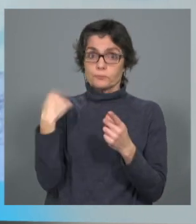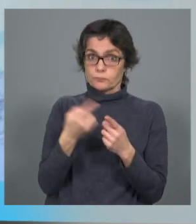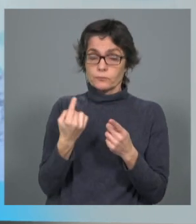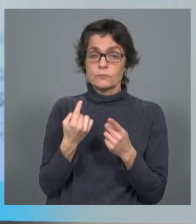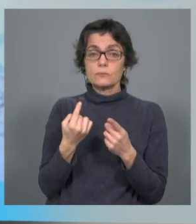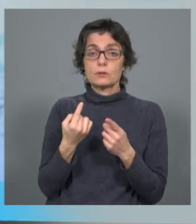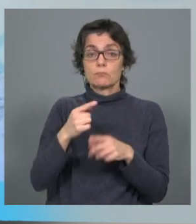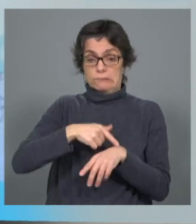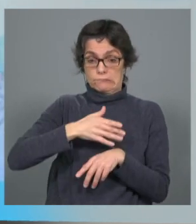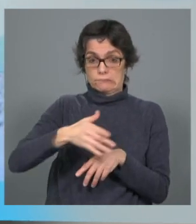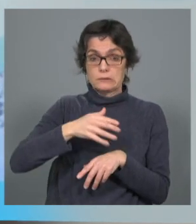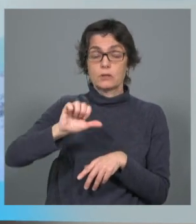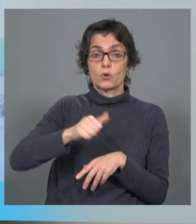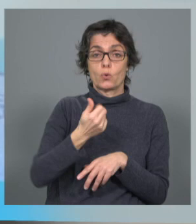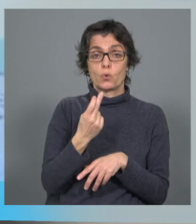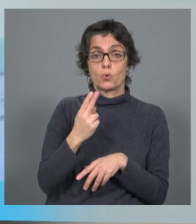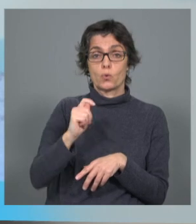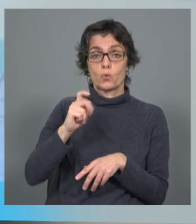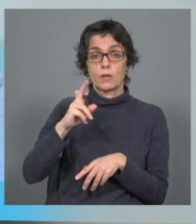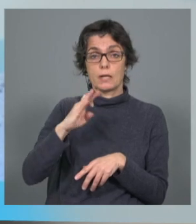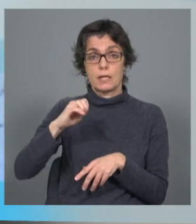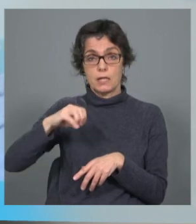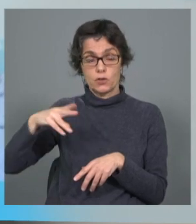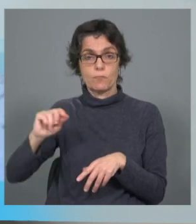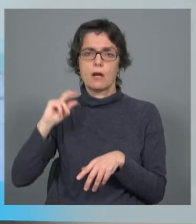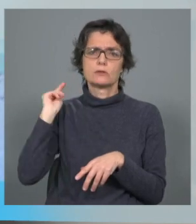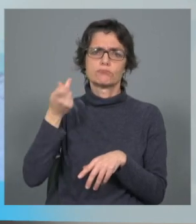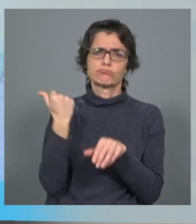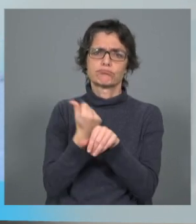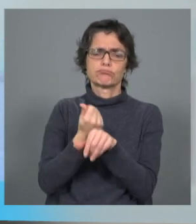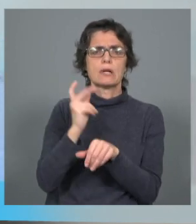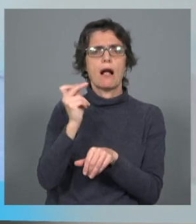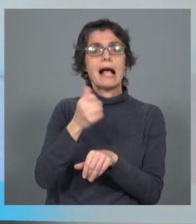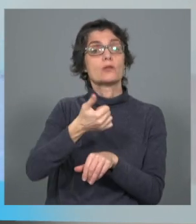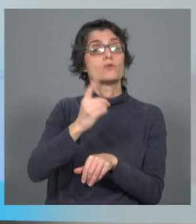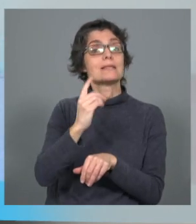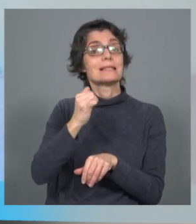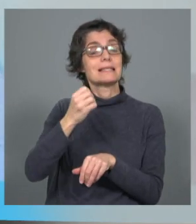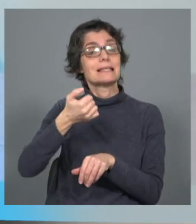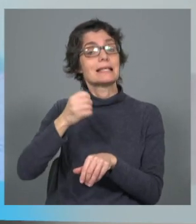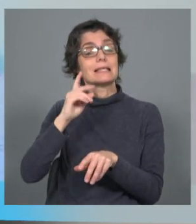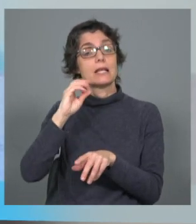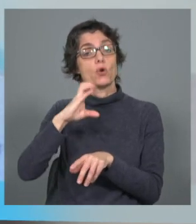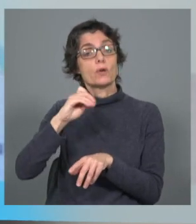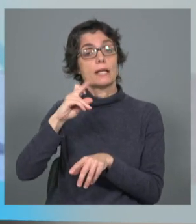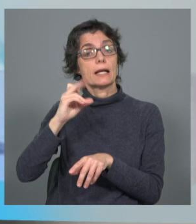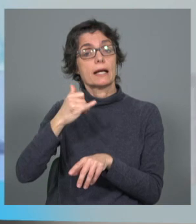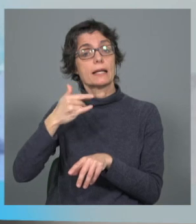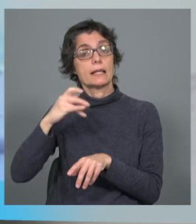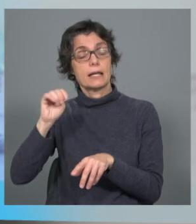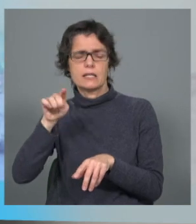quaresma, vamos celebrar nesta quaresma os 65 anos, vivemos de novo uma quaresma diferente, que certamente nos